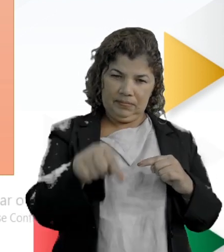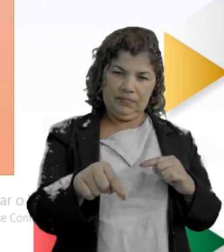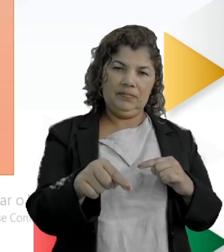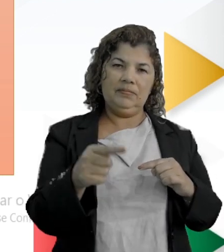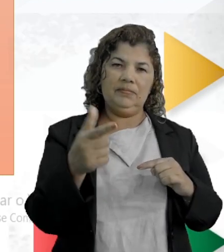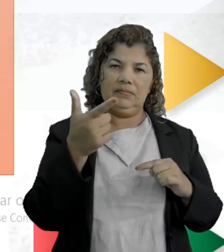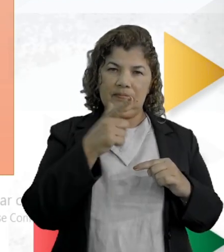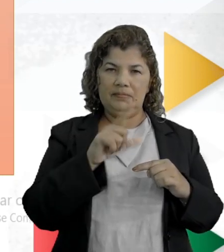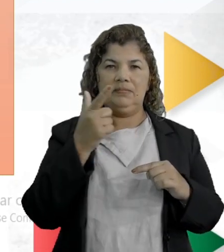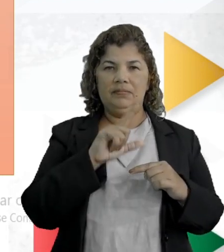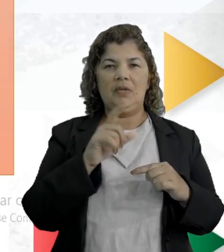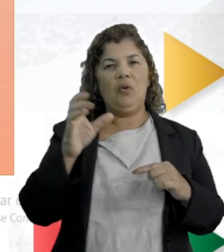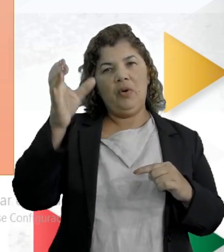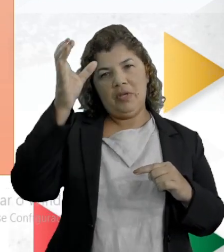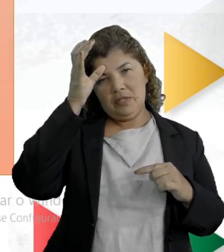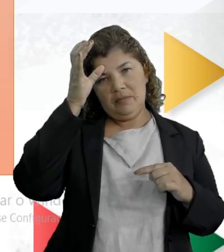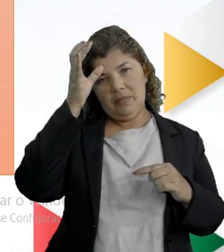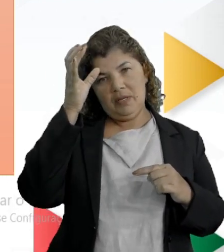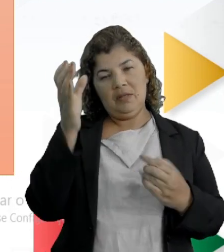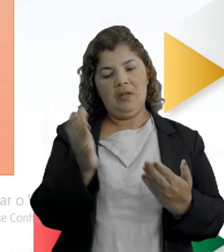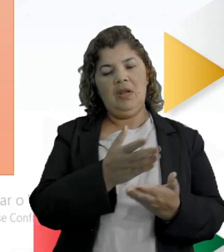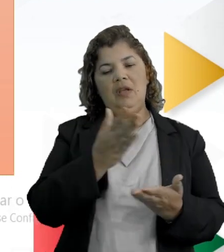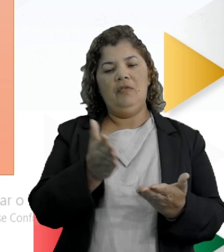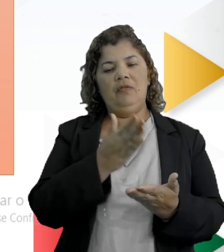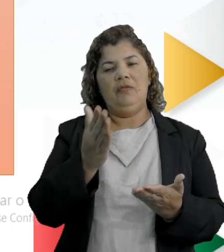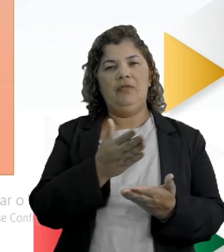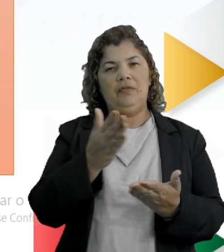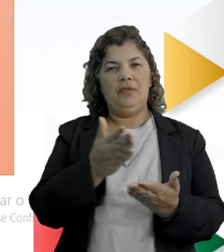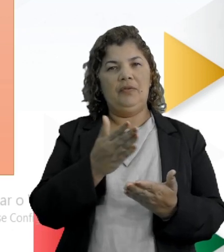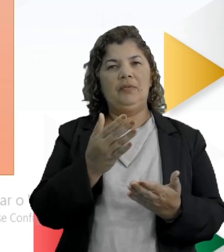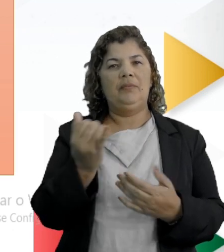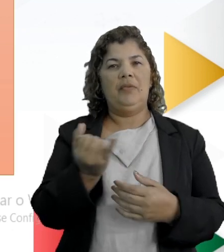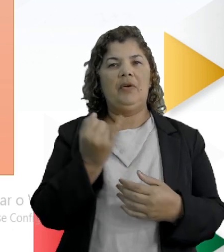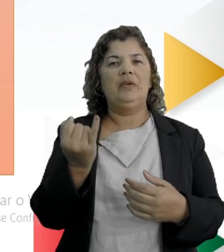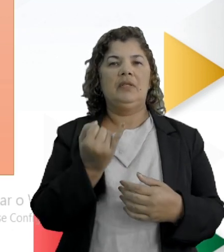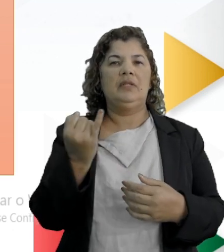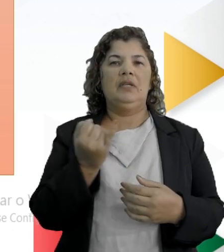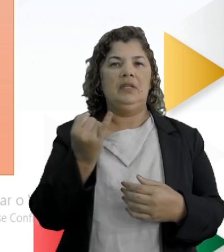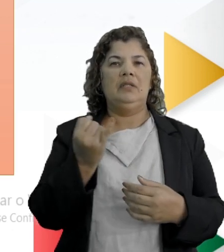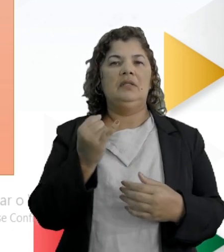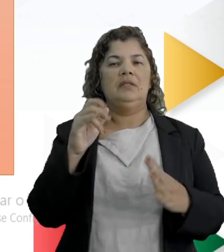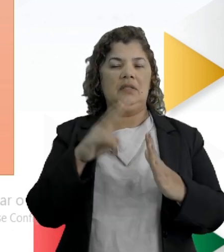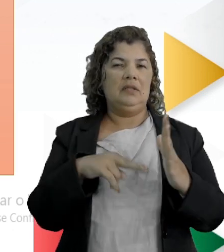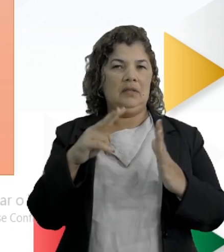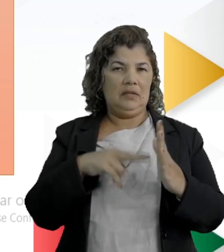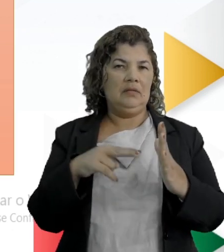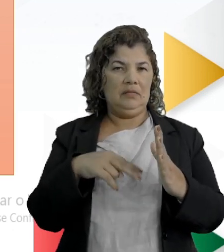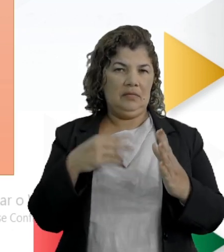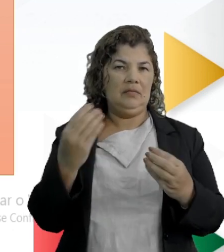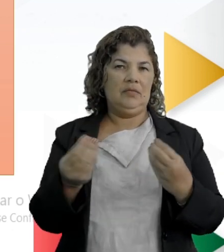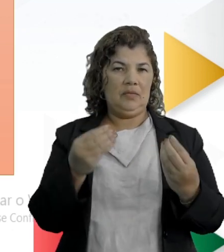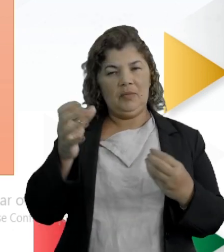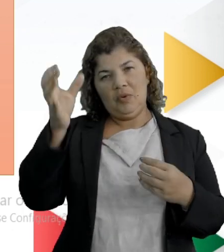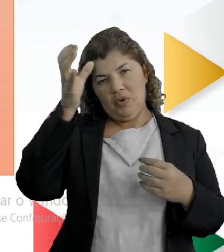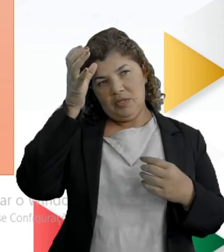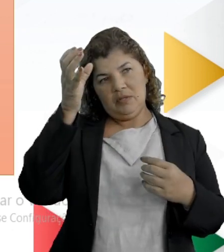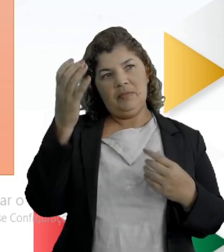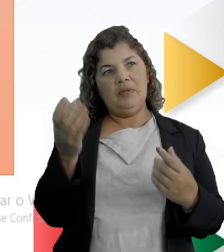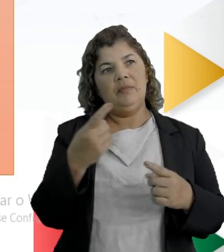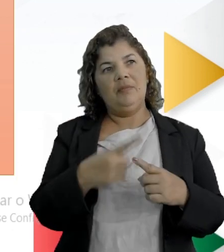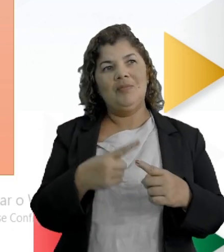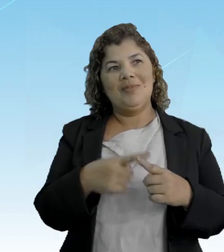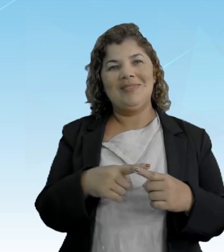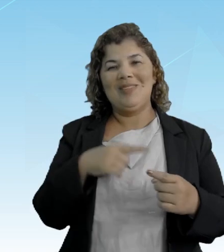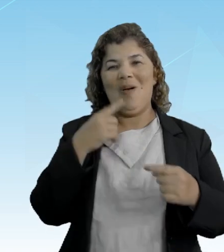o acesso ao conhecimento. Quem tem conhecimento e o que a gente faz do conhecimento. Porque não adianta nós